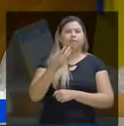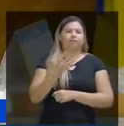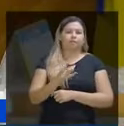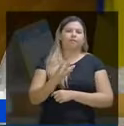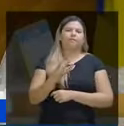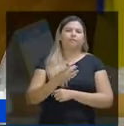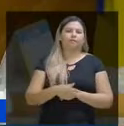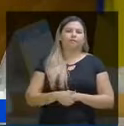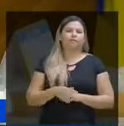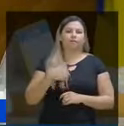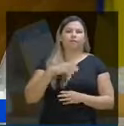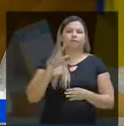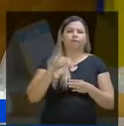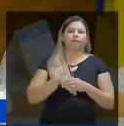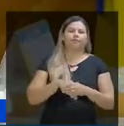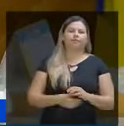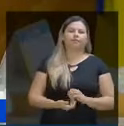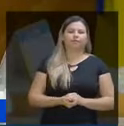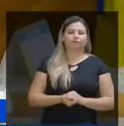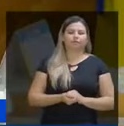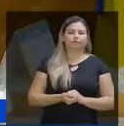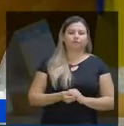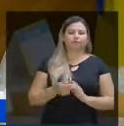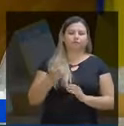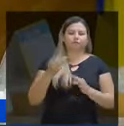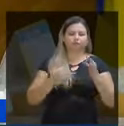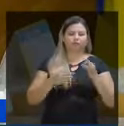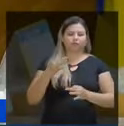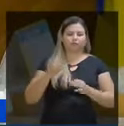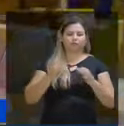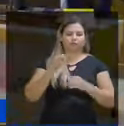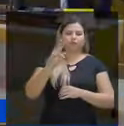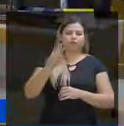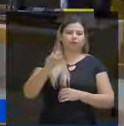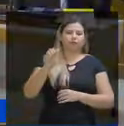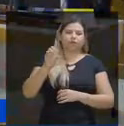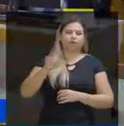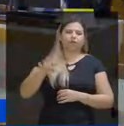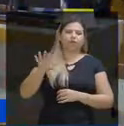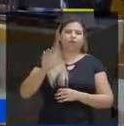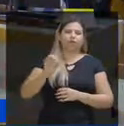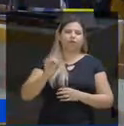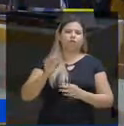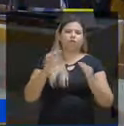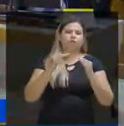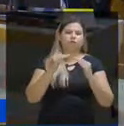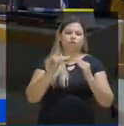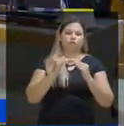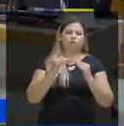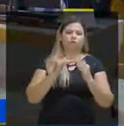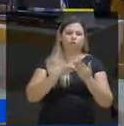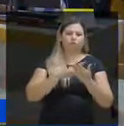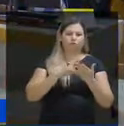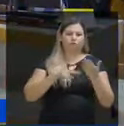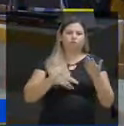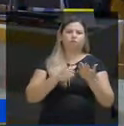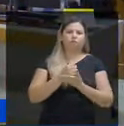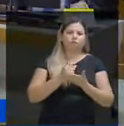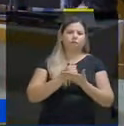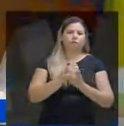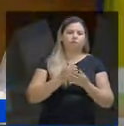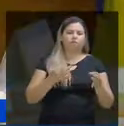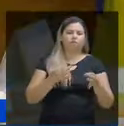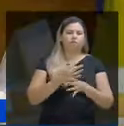desembargador Carmo Antônio. Luiz Rivaldo Valente. Senhor presidente, eu acompanho integralmente o voto da relatora, muito bem fundamentado e